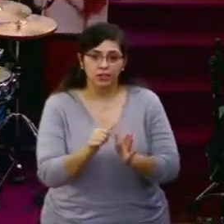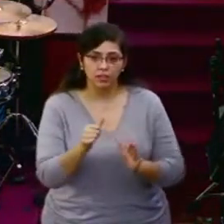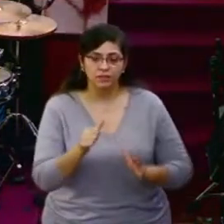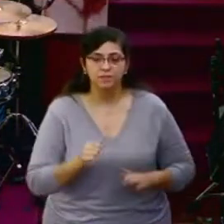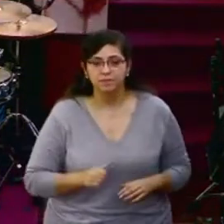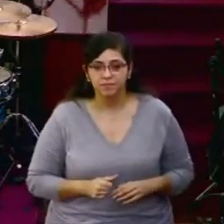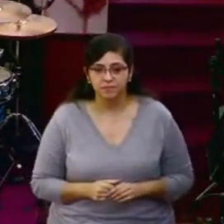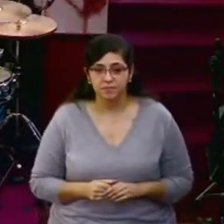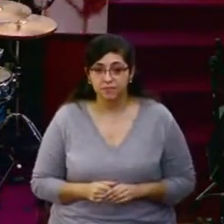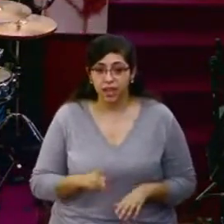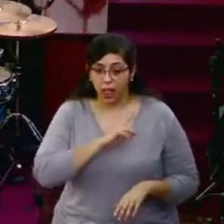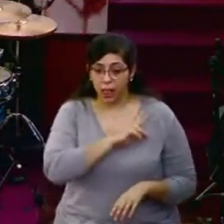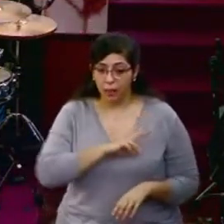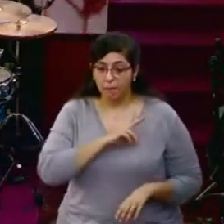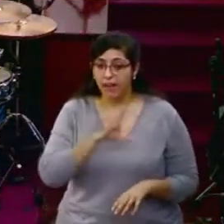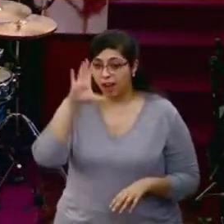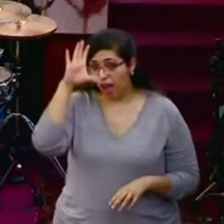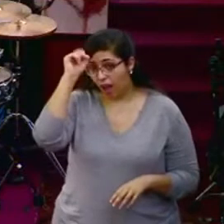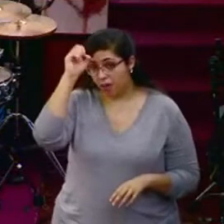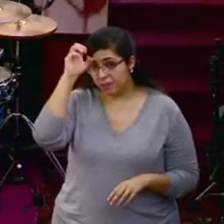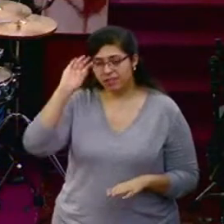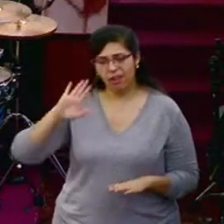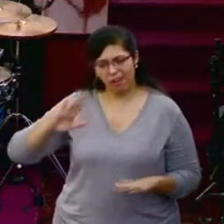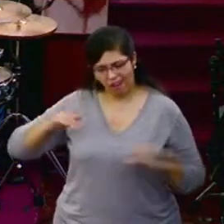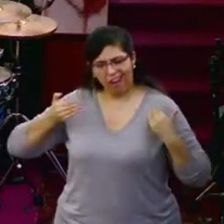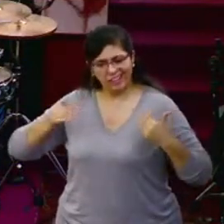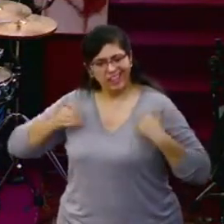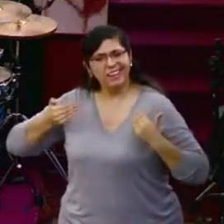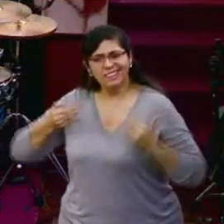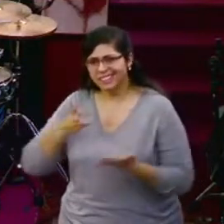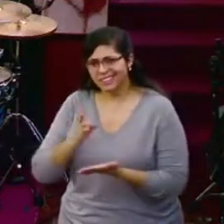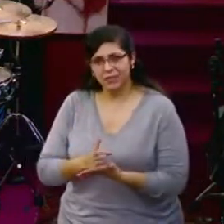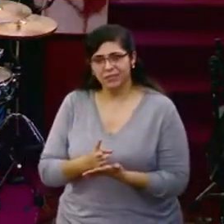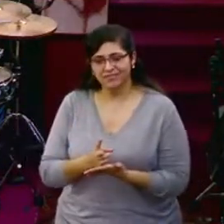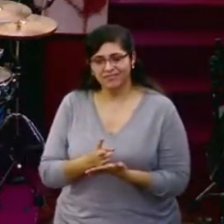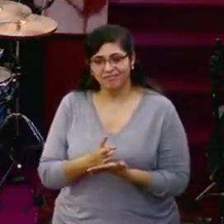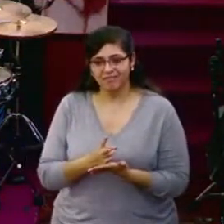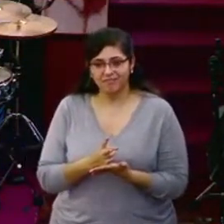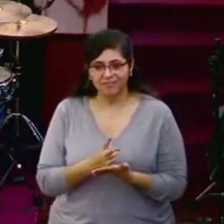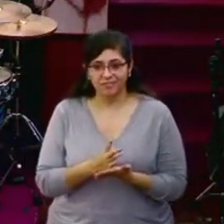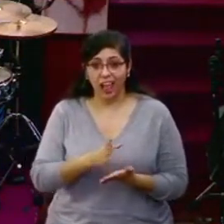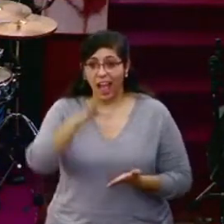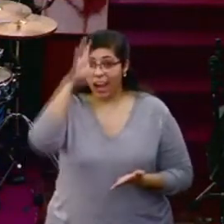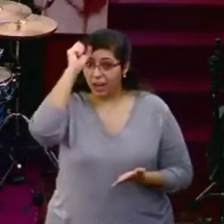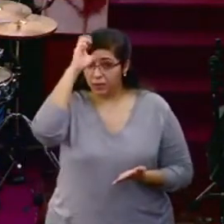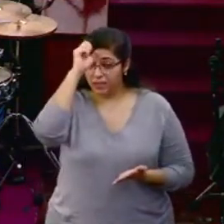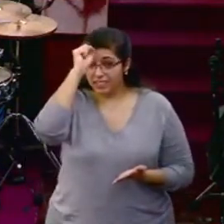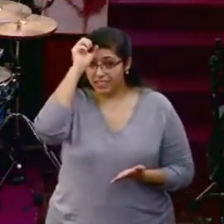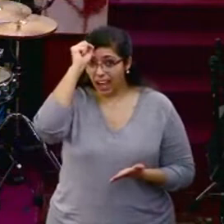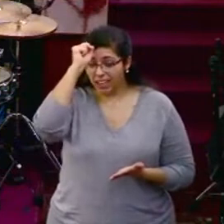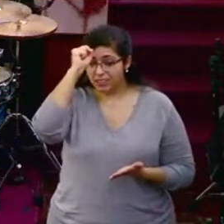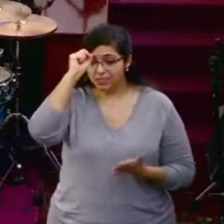ele aprendeu a ser contente o aprendizado do contentamento